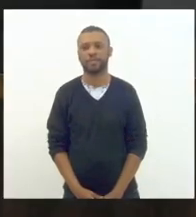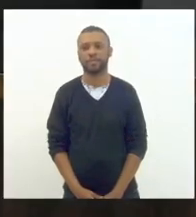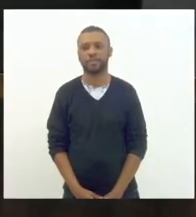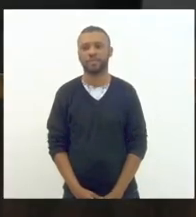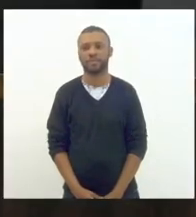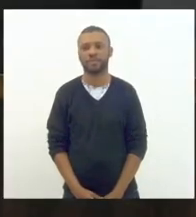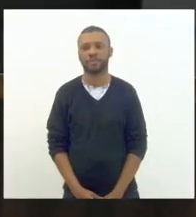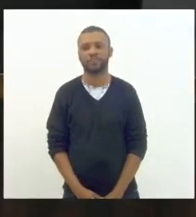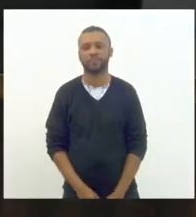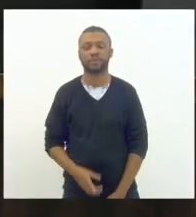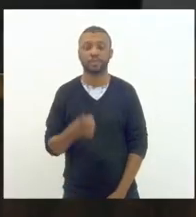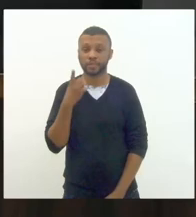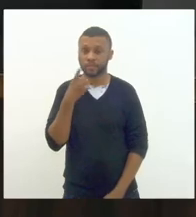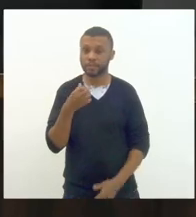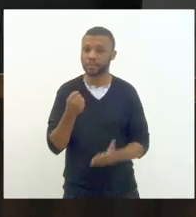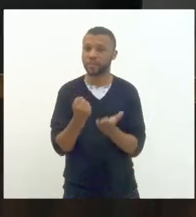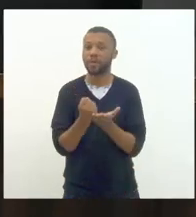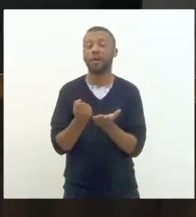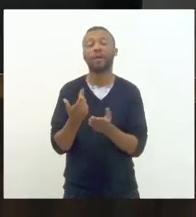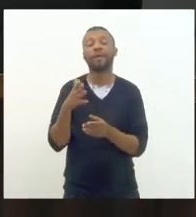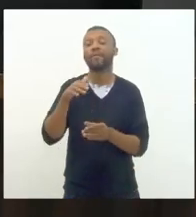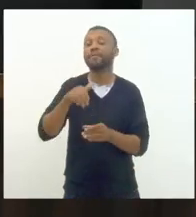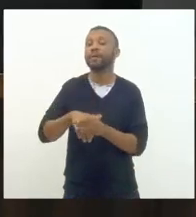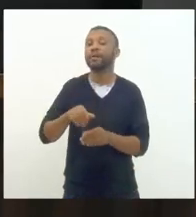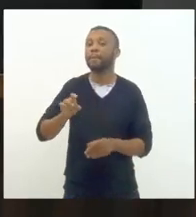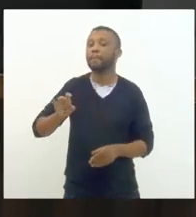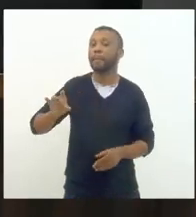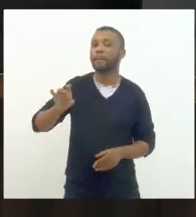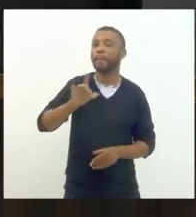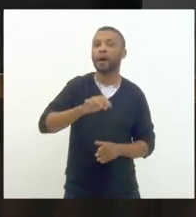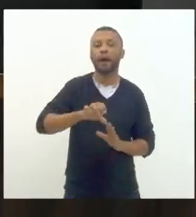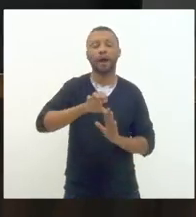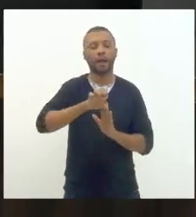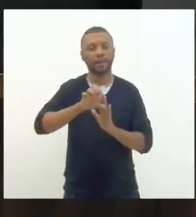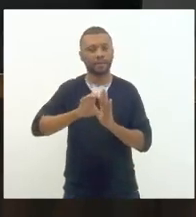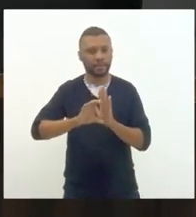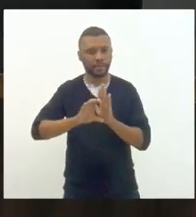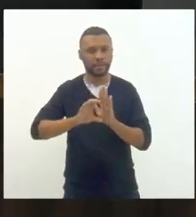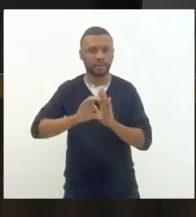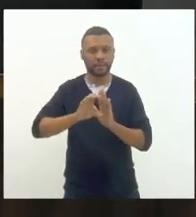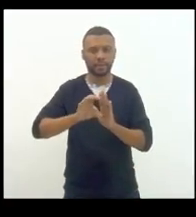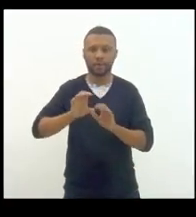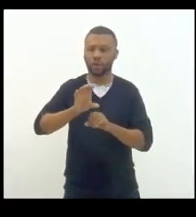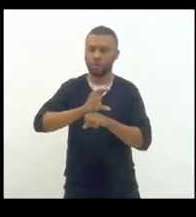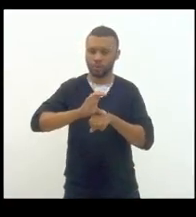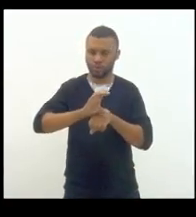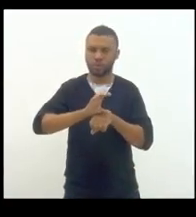Deputado Samuel, votação nominal. Emenda constitucional.